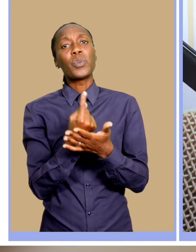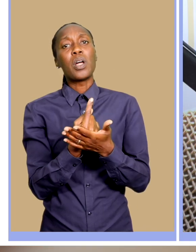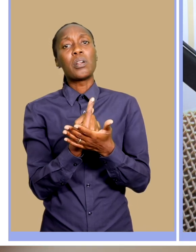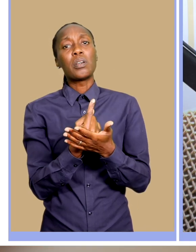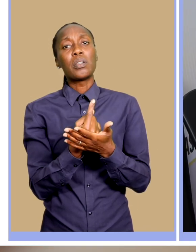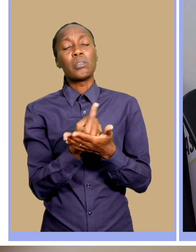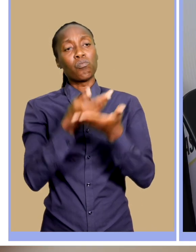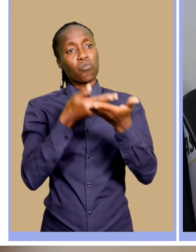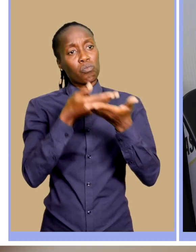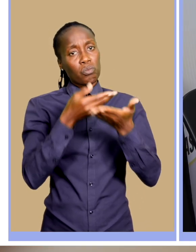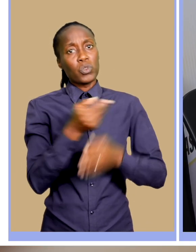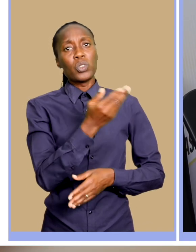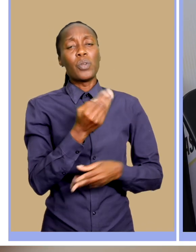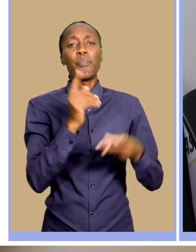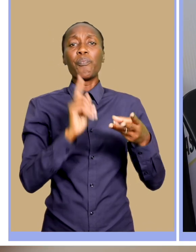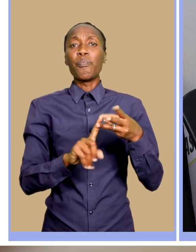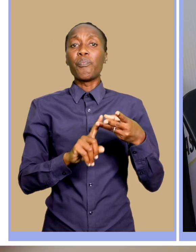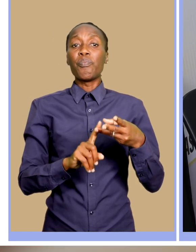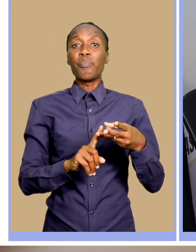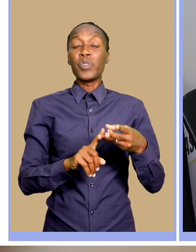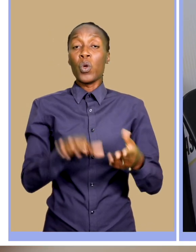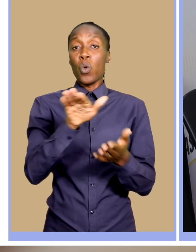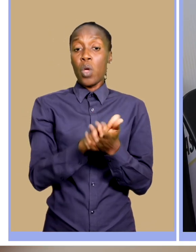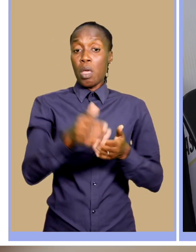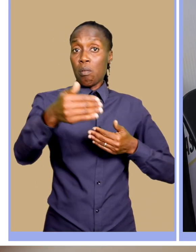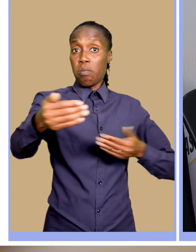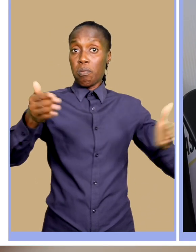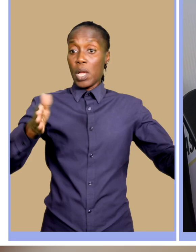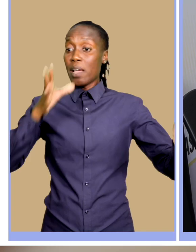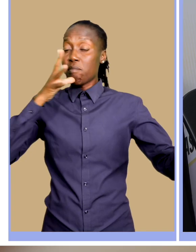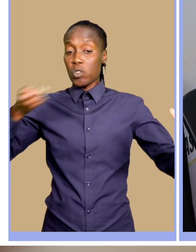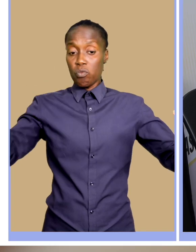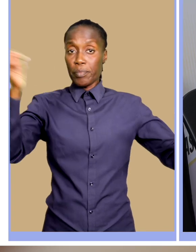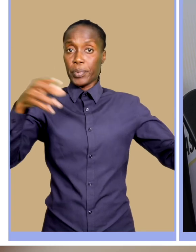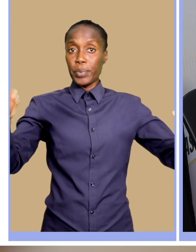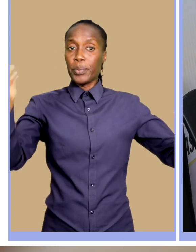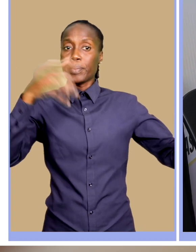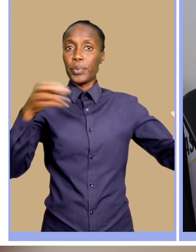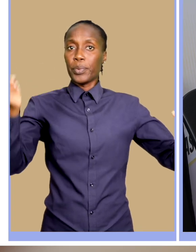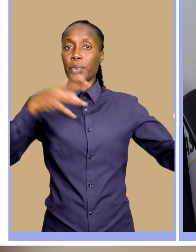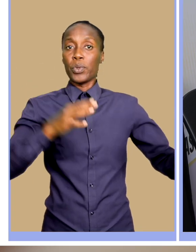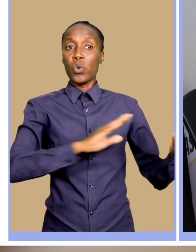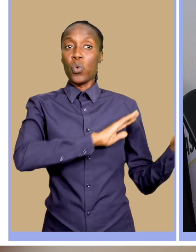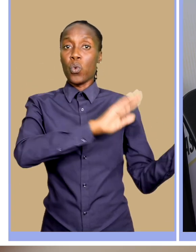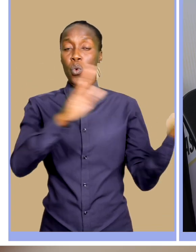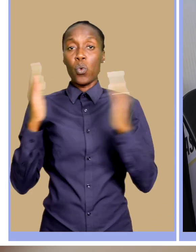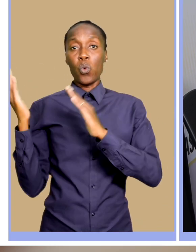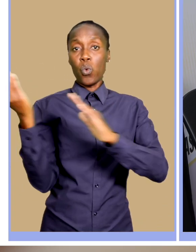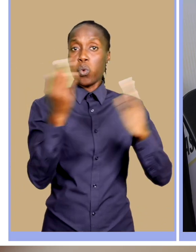ter contentores ou locais apropriados para se deitar o lixo na via pública?